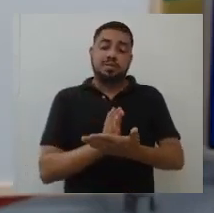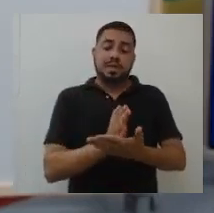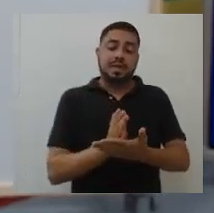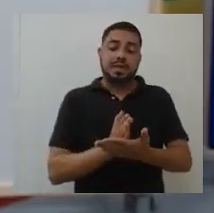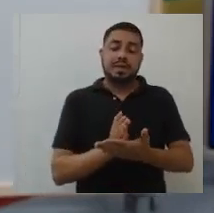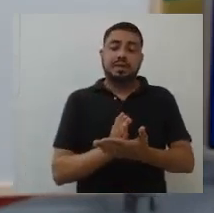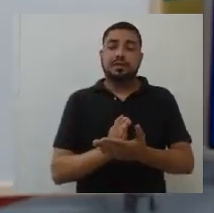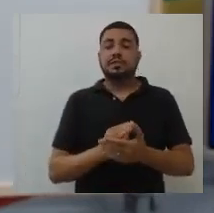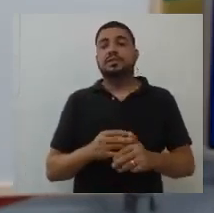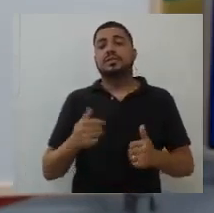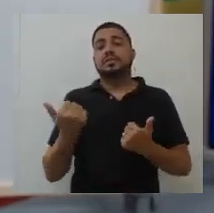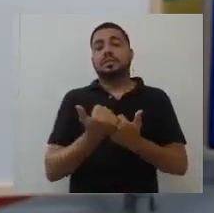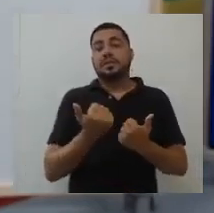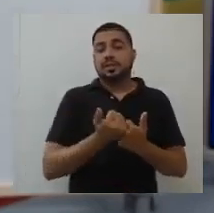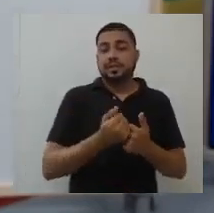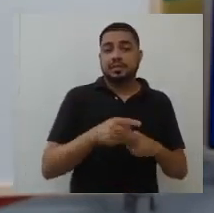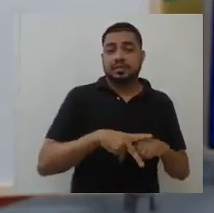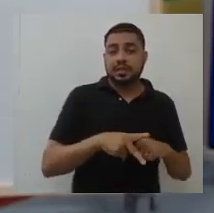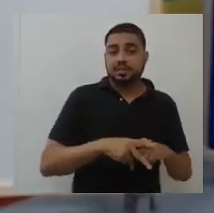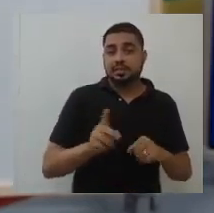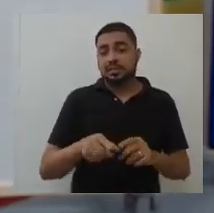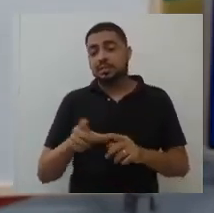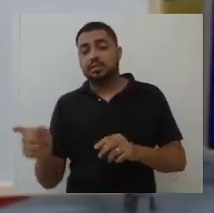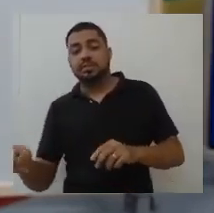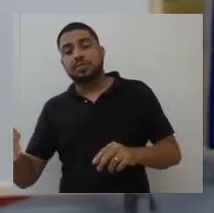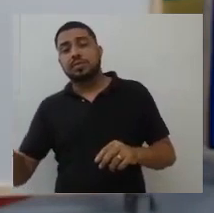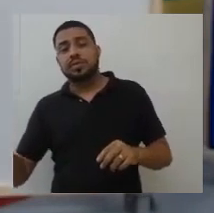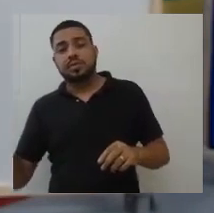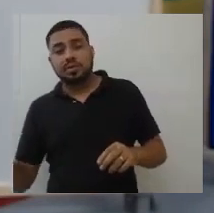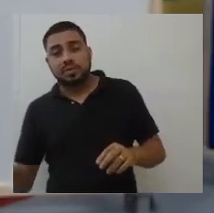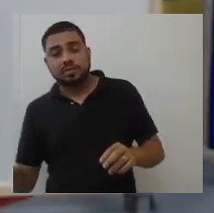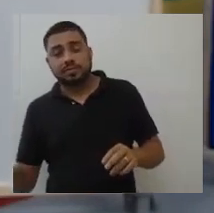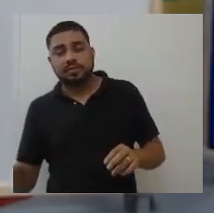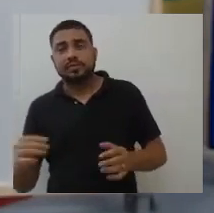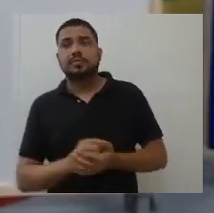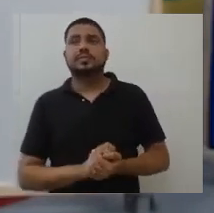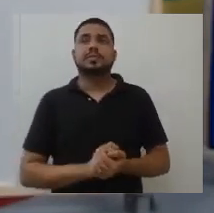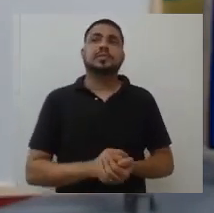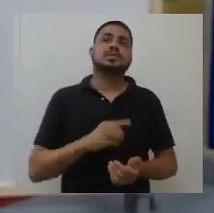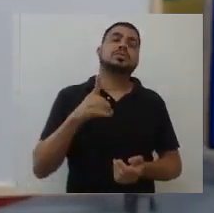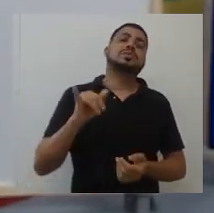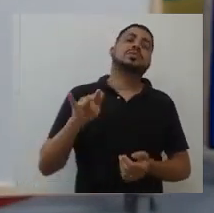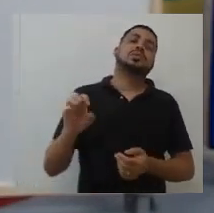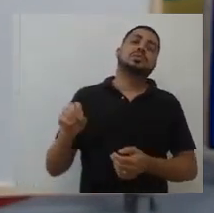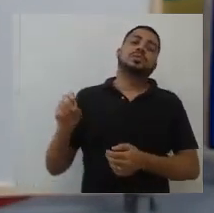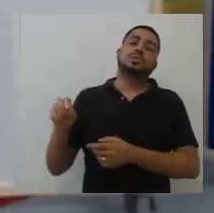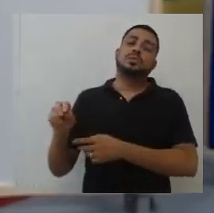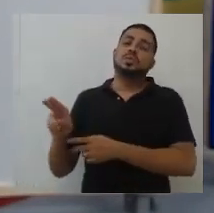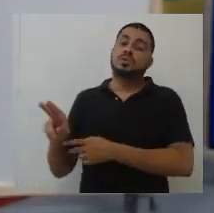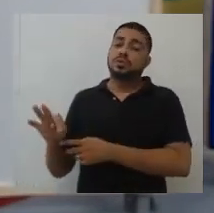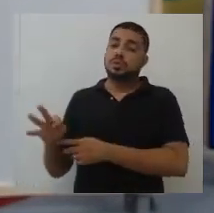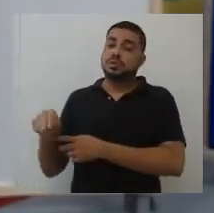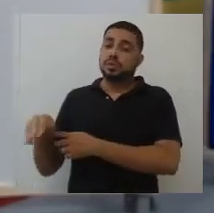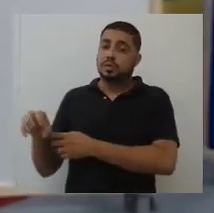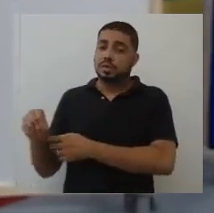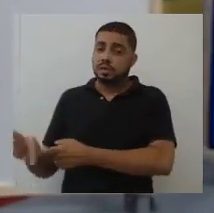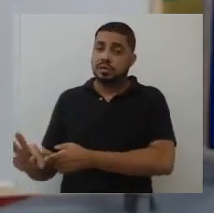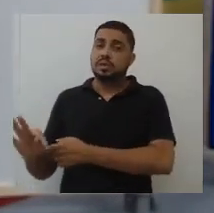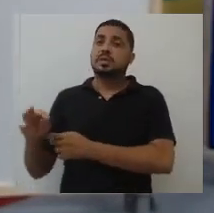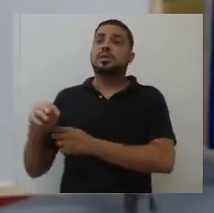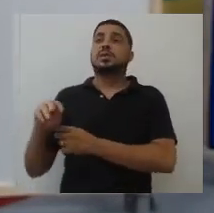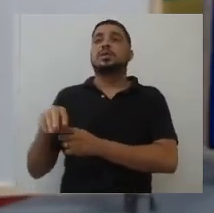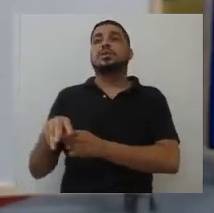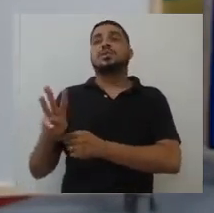no interrogativo negativo sem ser na forma abreviada. Do you not work? Beleza? Aí,